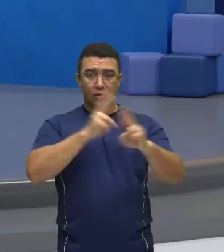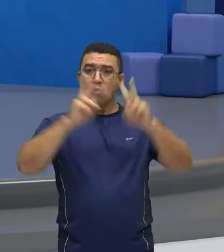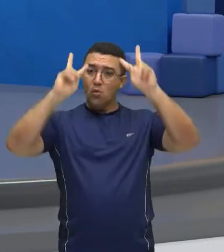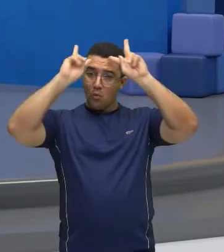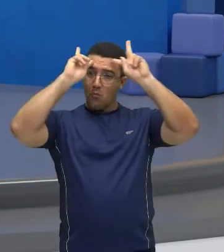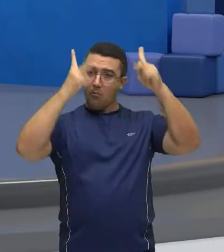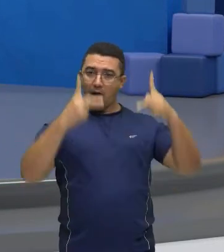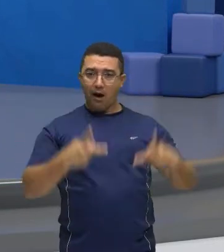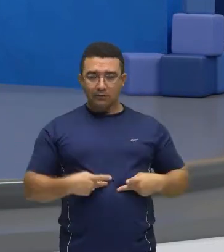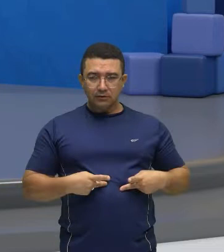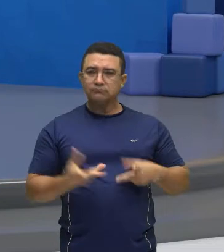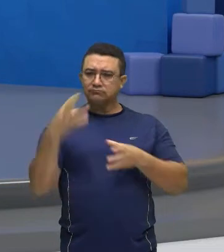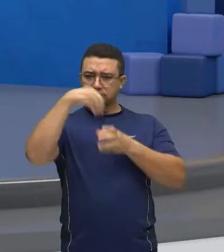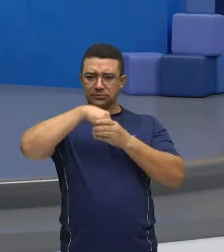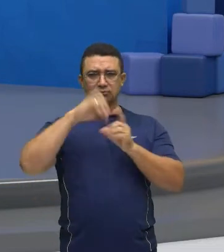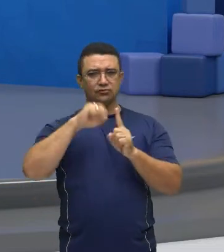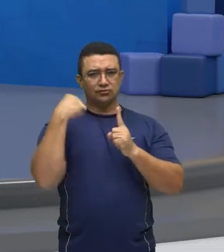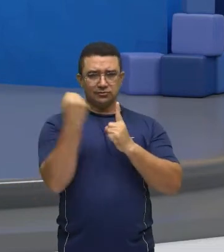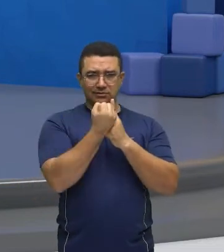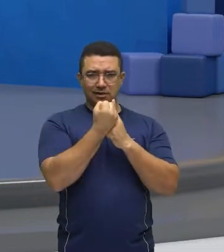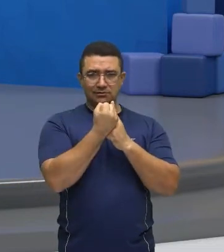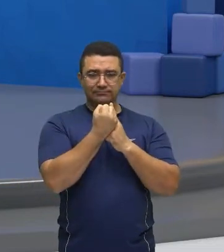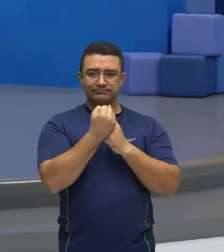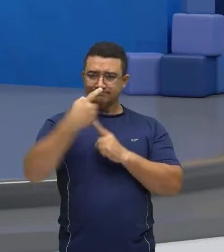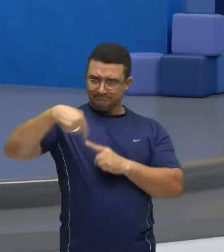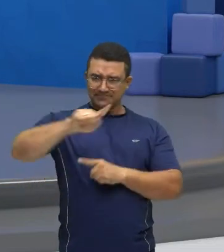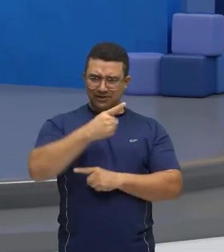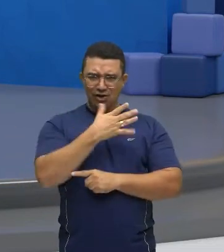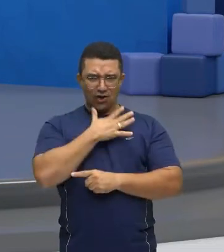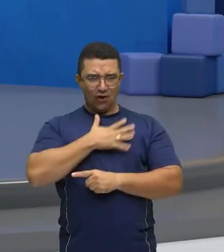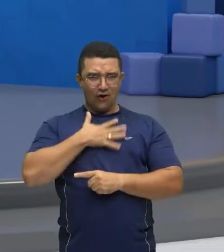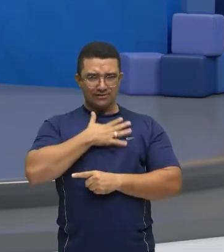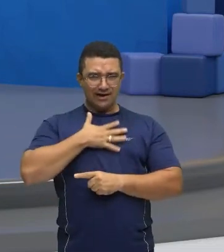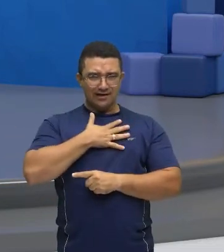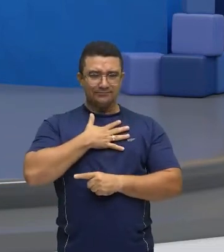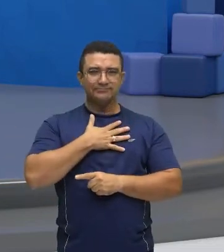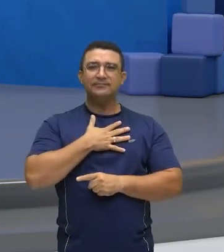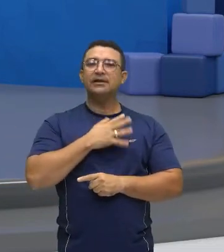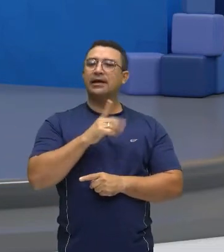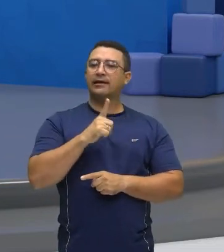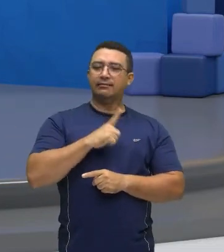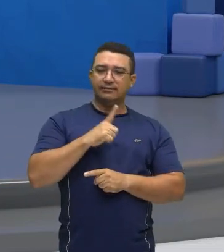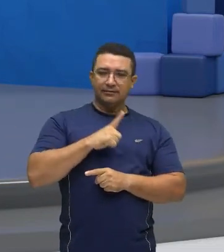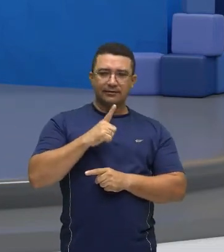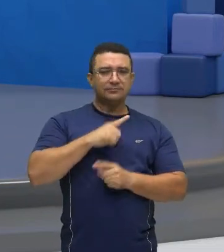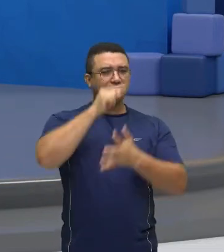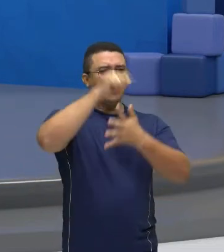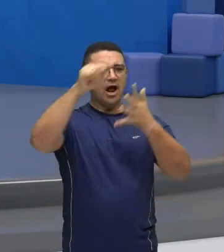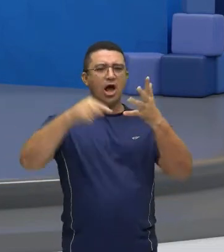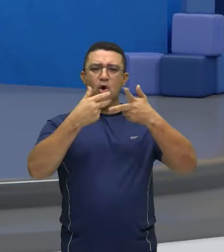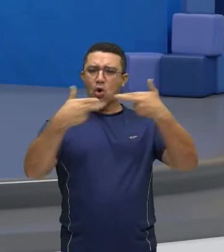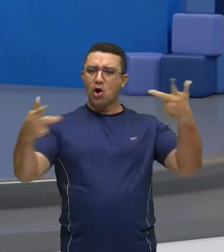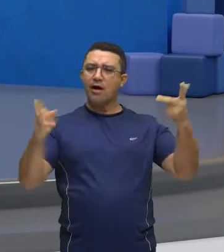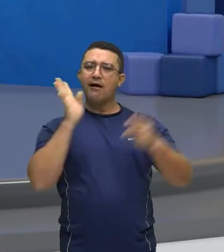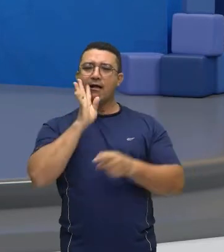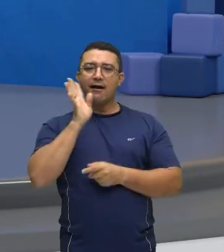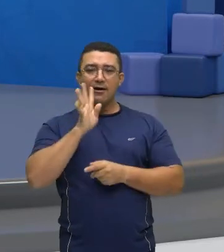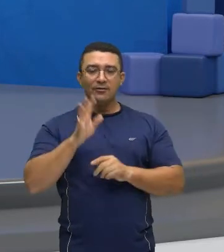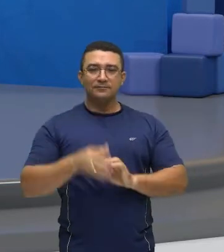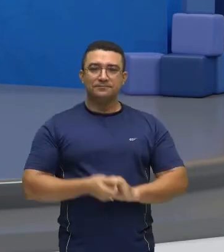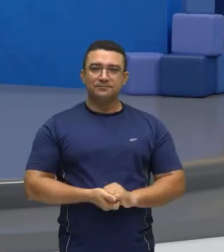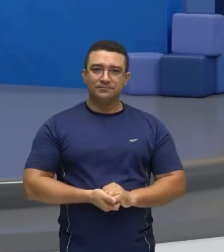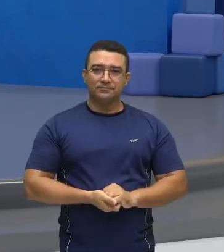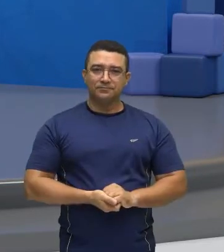acontecem aí em sociedade, tá bom? Gostaram? Tem muito exemplo, tem muita coisa legal. E olha só que mais